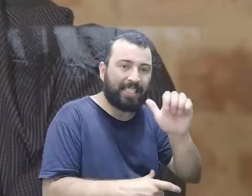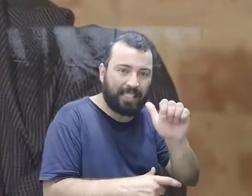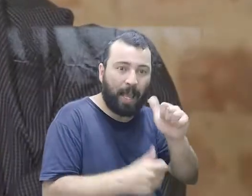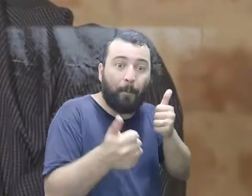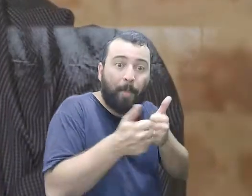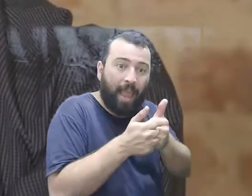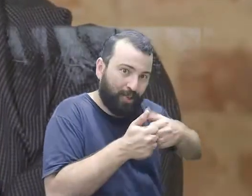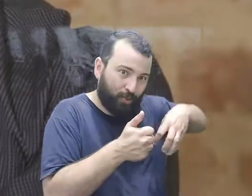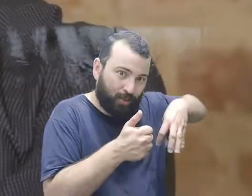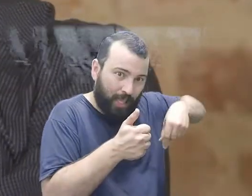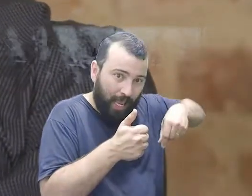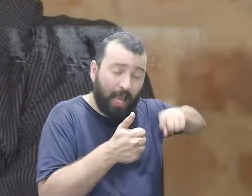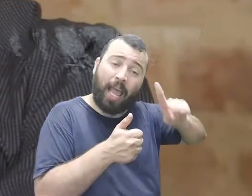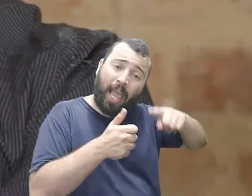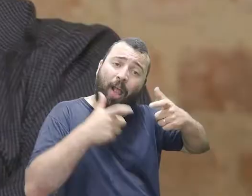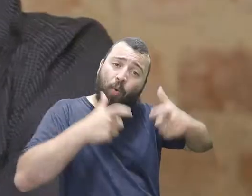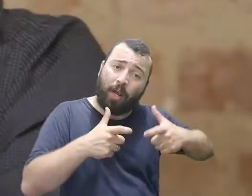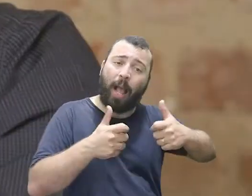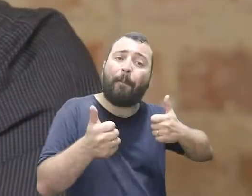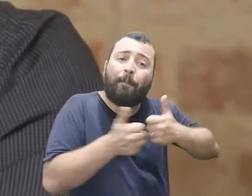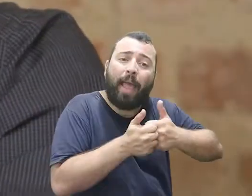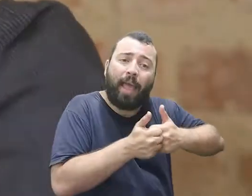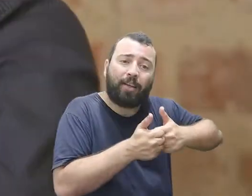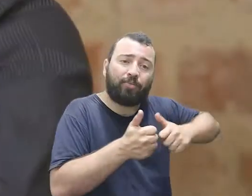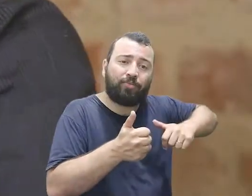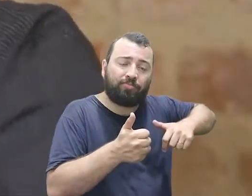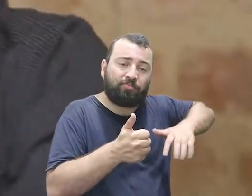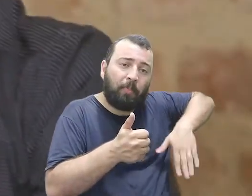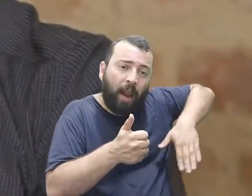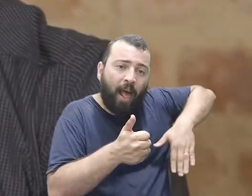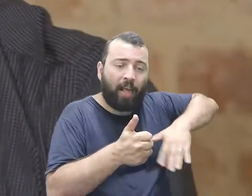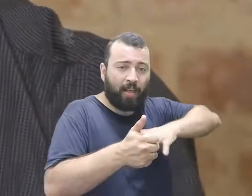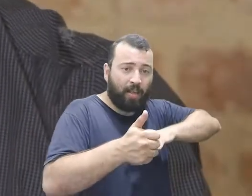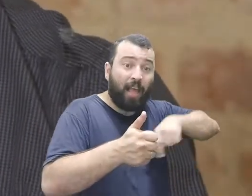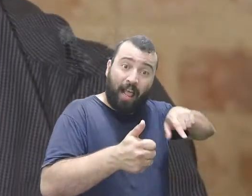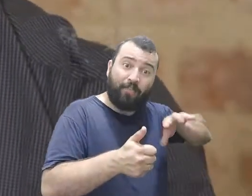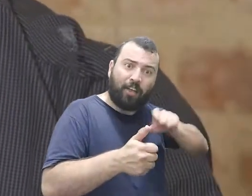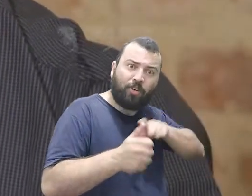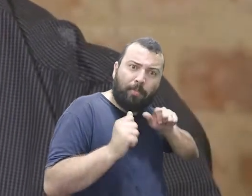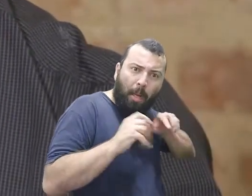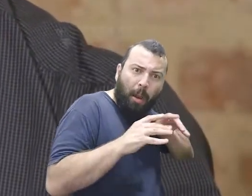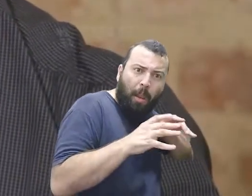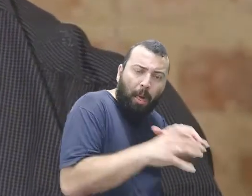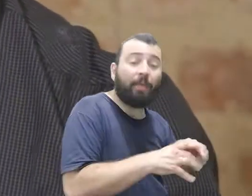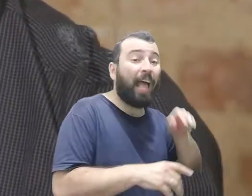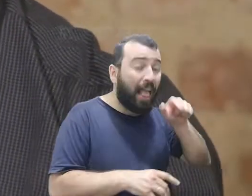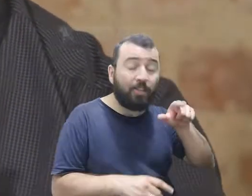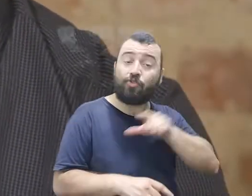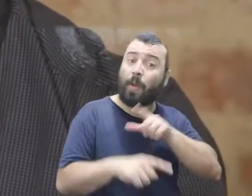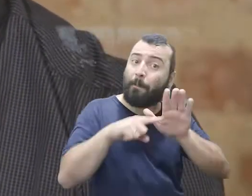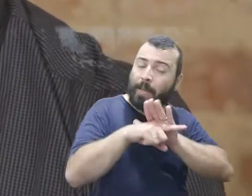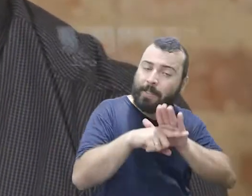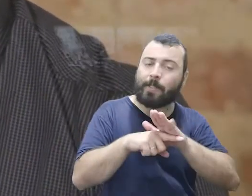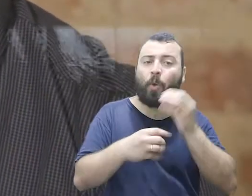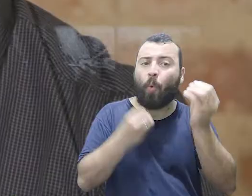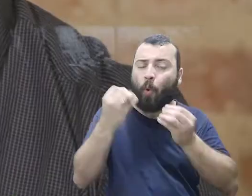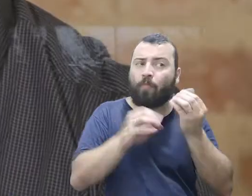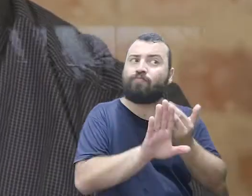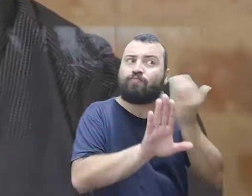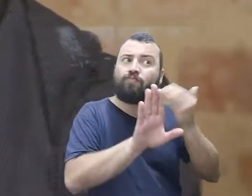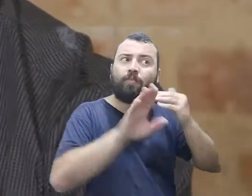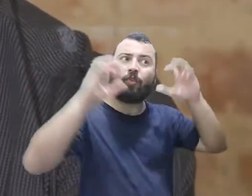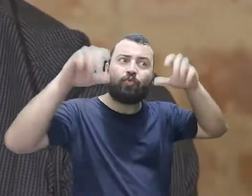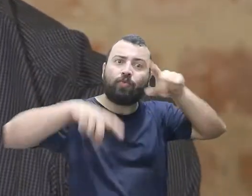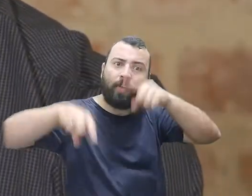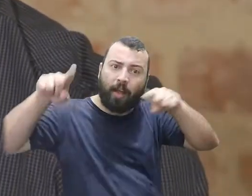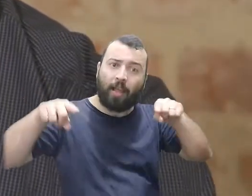em regiões que estão relativamente próximas da costa. Ali vão se acumular. E existe muita pesquisa, muita reconstituição de variação de